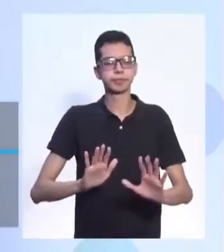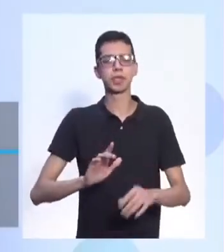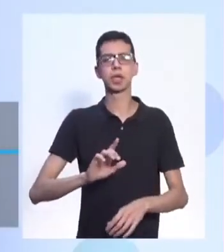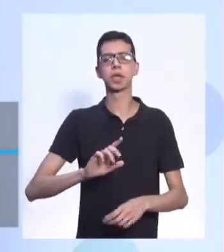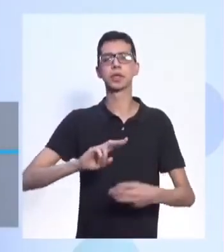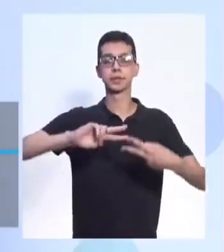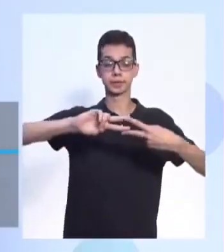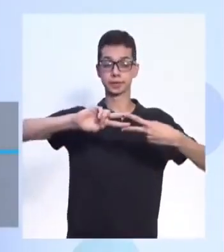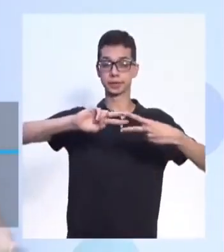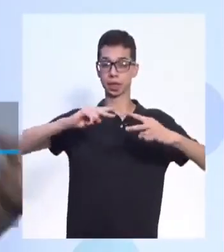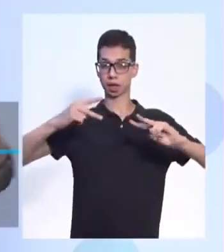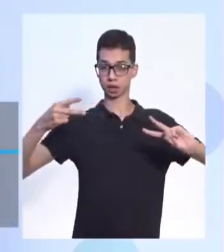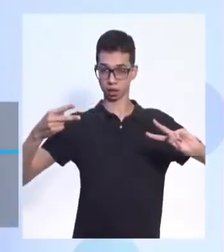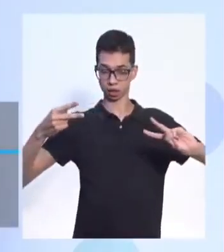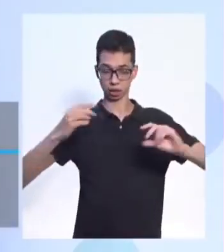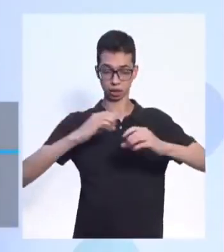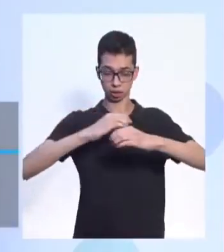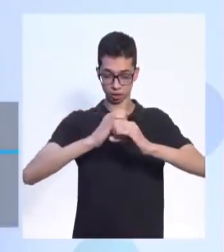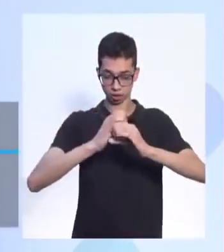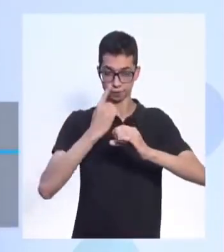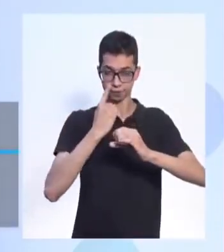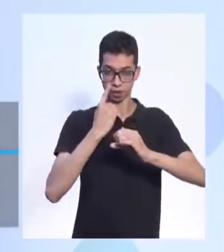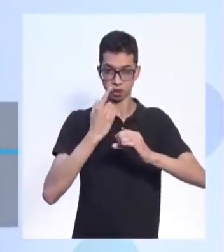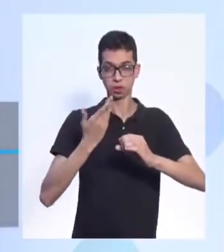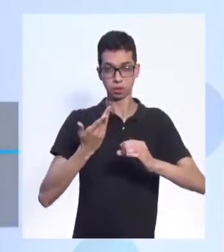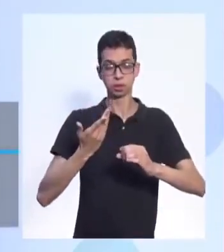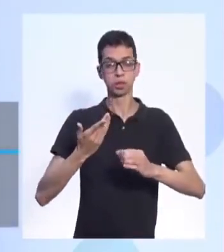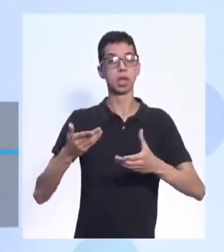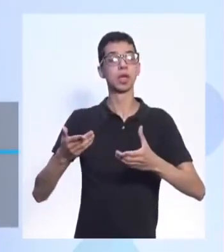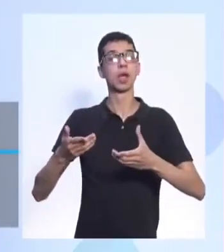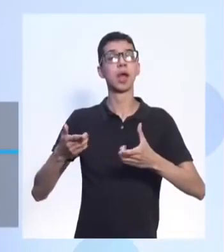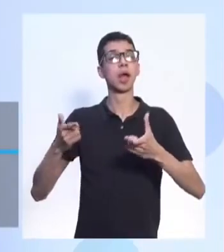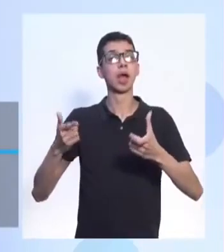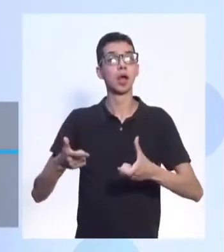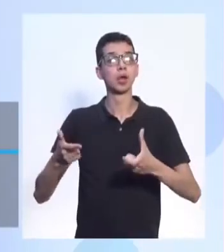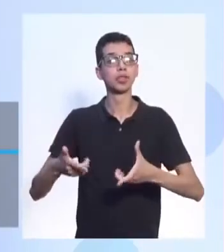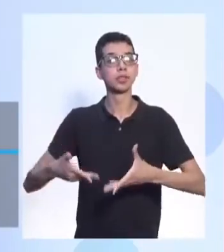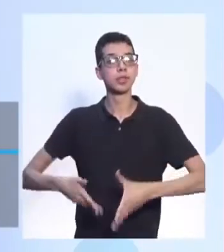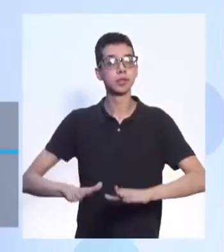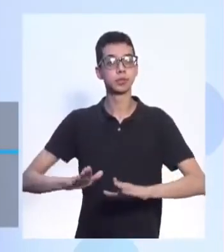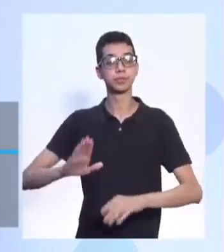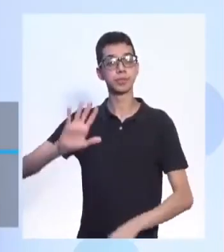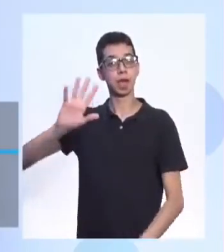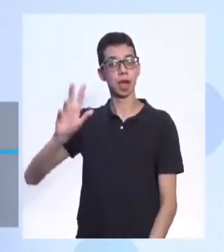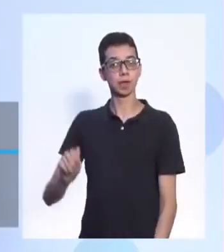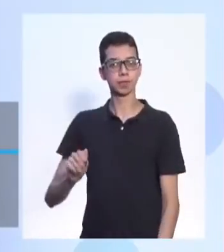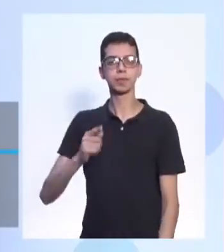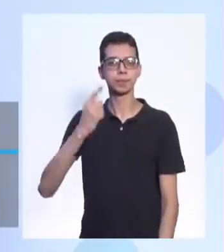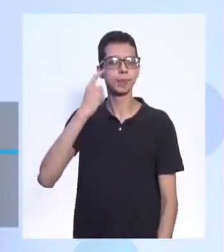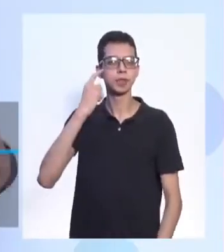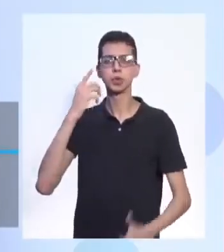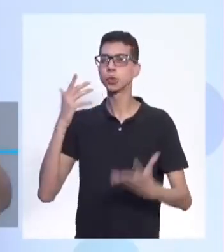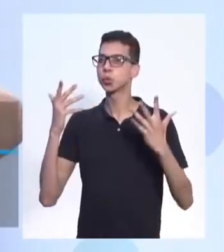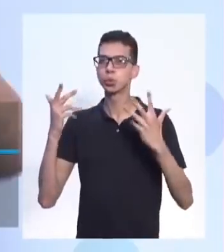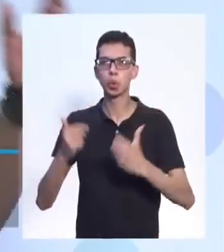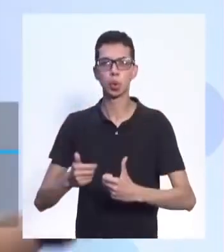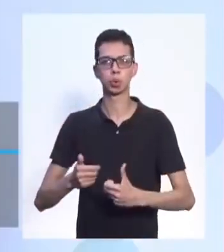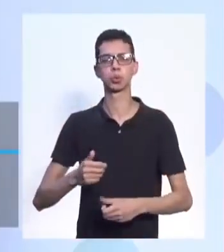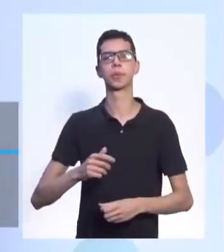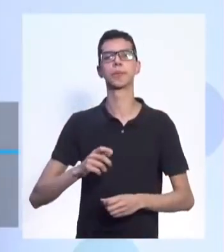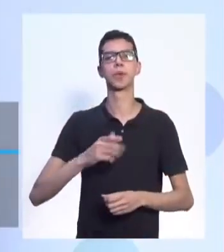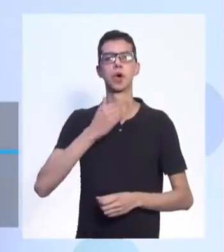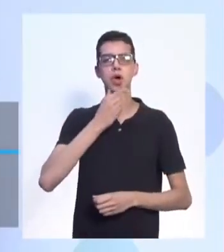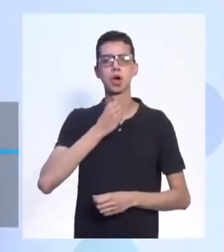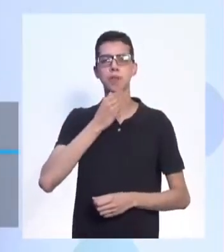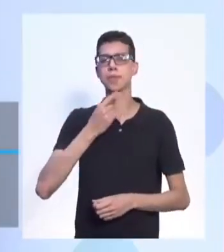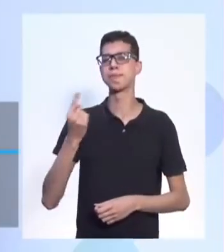nós tivemos ali uma origem na África, né? Se a gente pensar, os primeiros hominídeos vão surgir na África. Então, todos nós temos